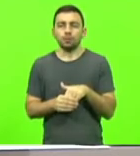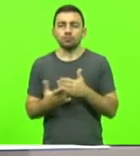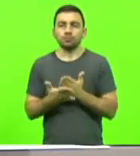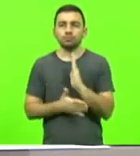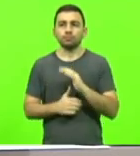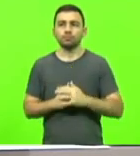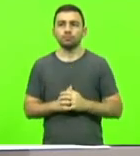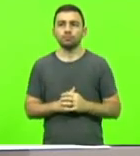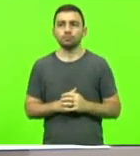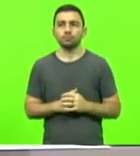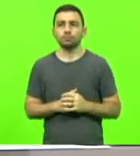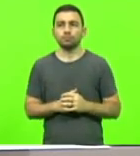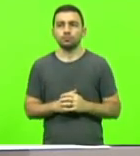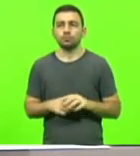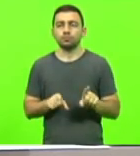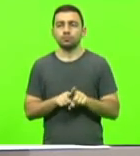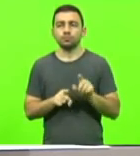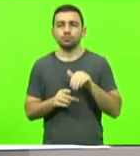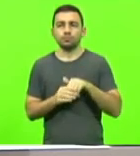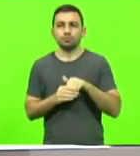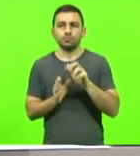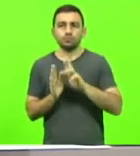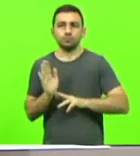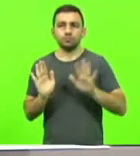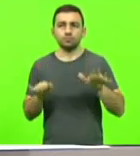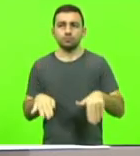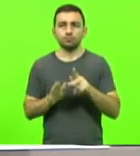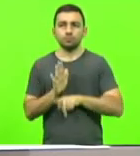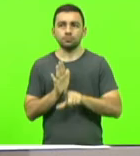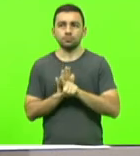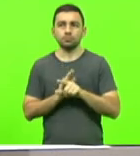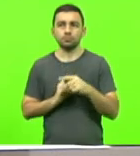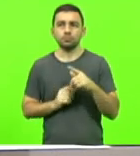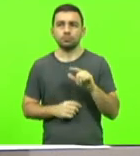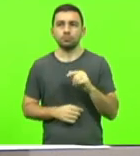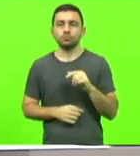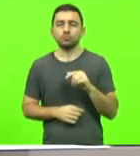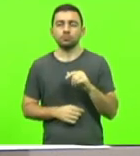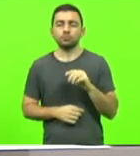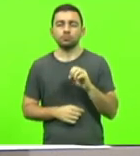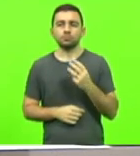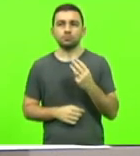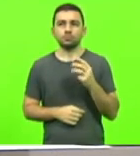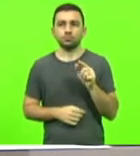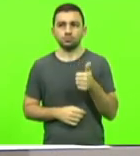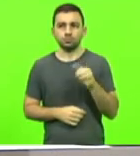aprovado. Votação da redação final, projeto de lei PL